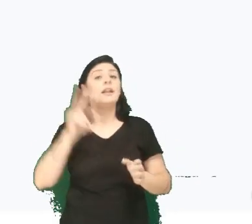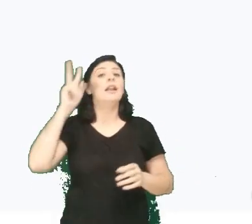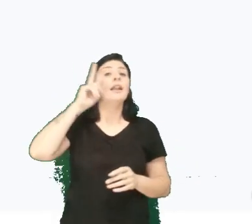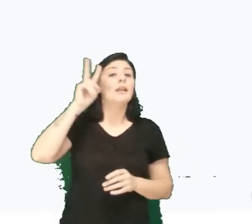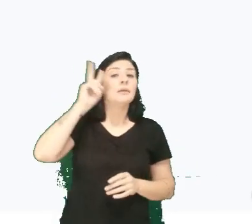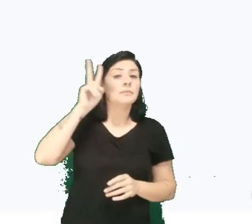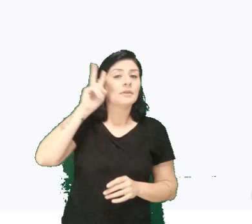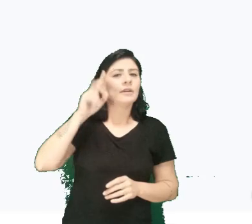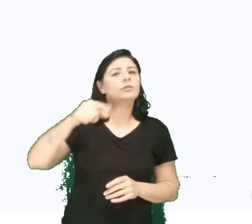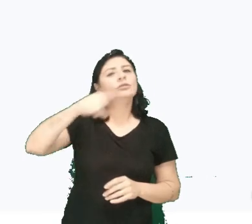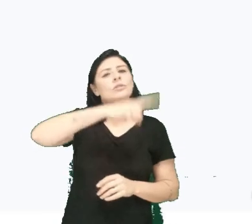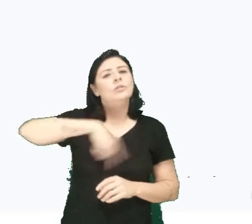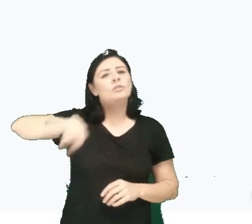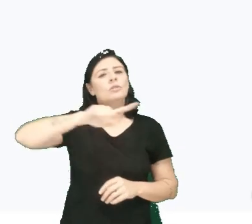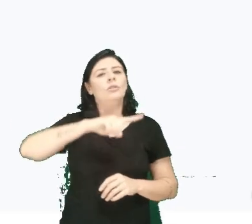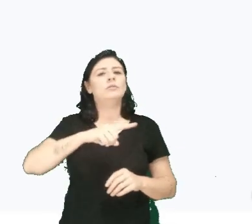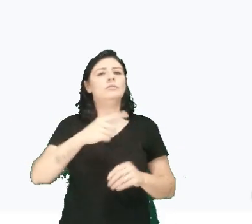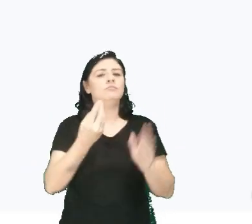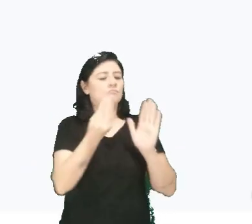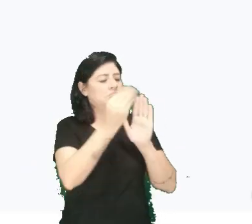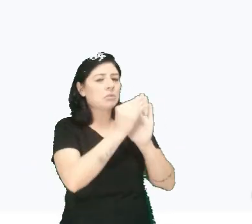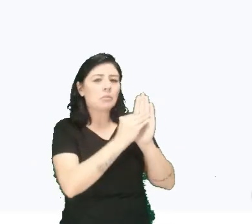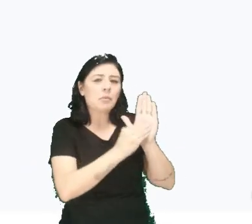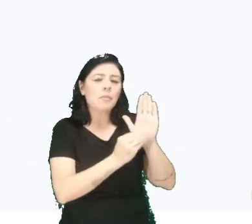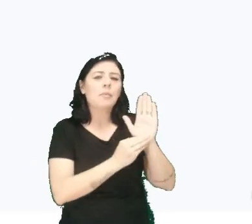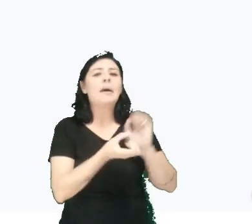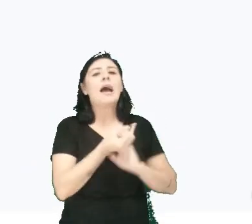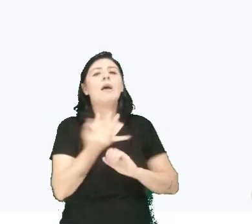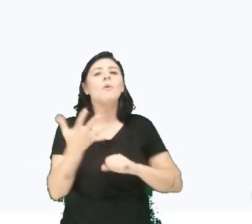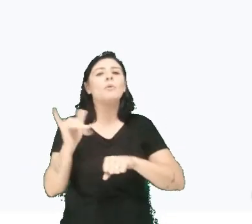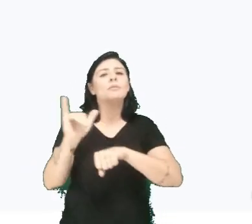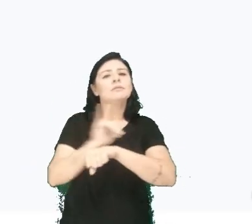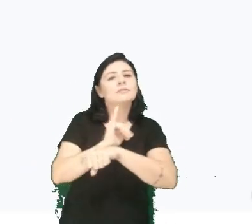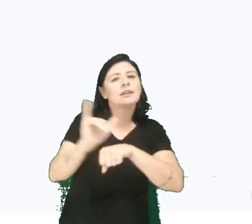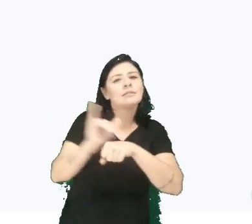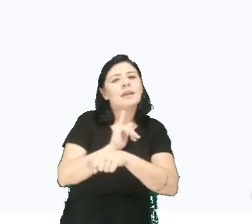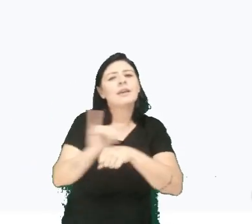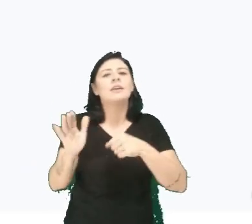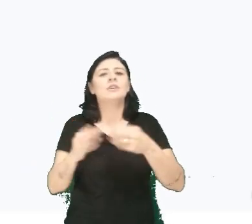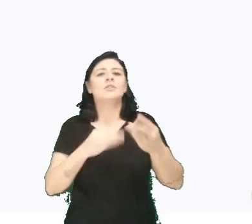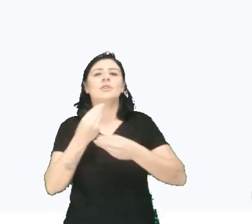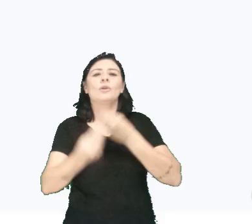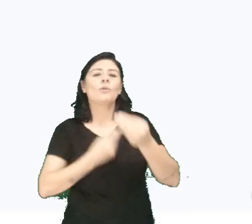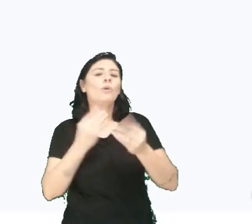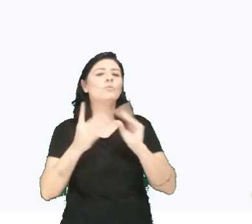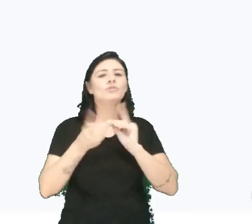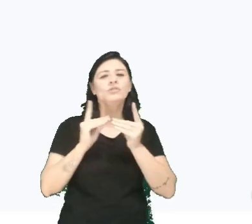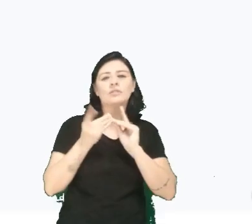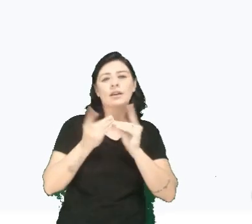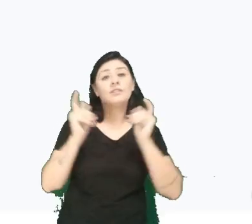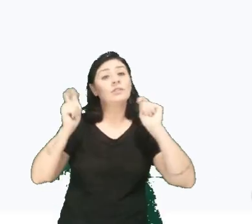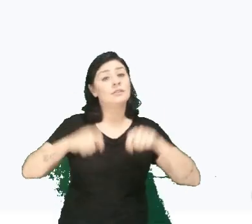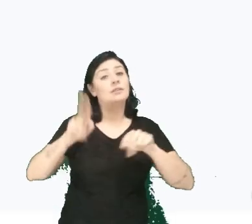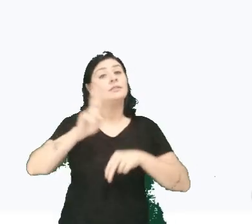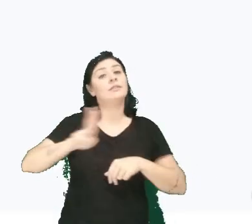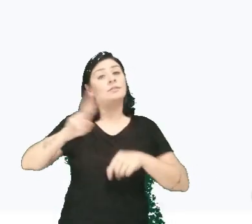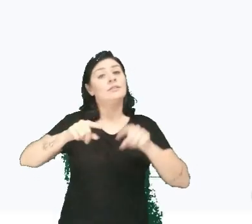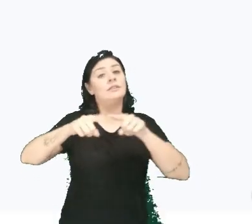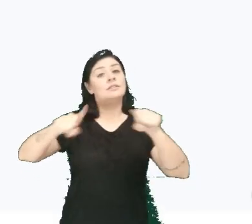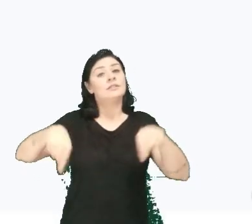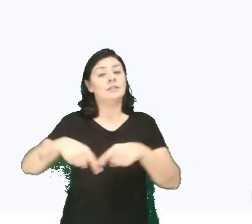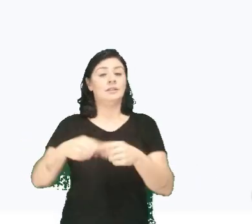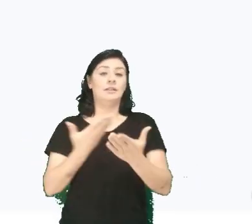nós colocamos algumas estratégias, né, em procedimentos didáticos que você pode realizar em sala de aula.